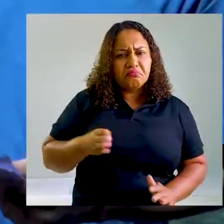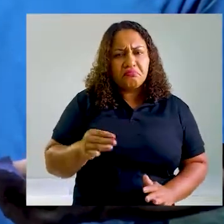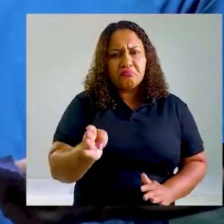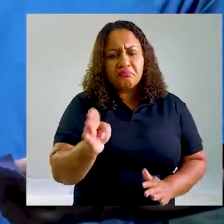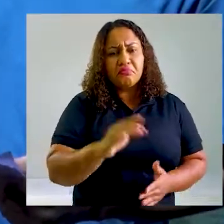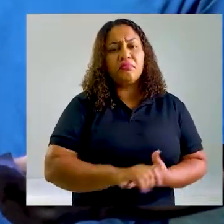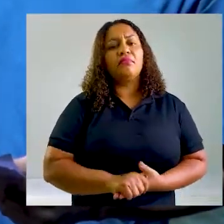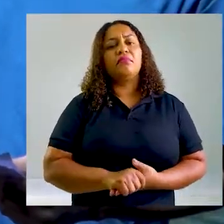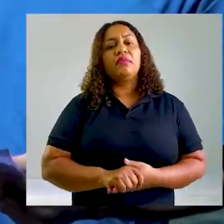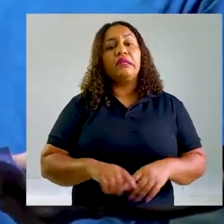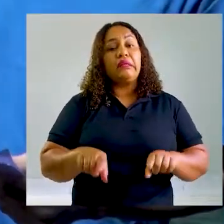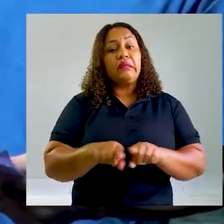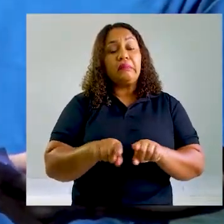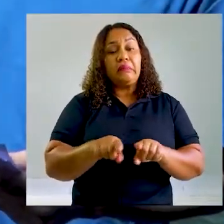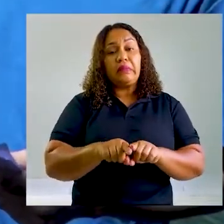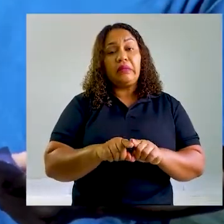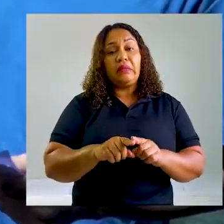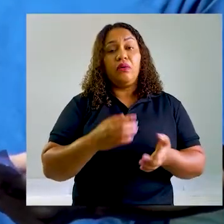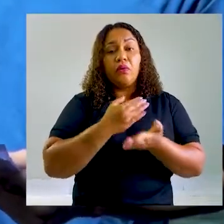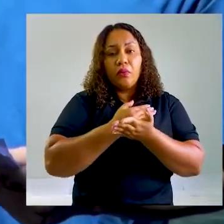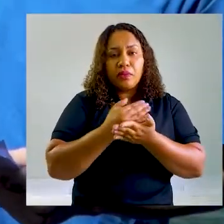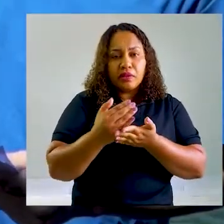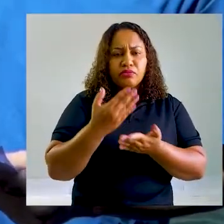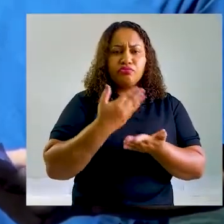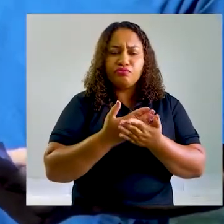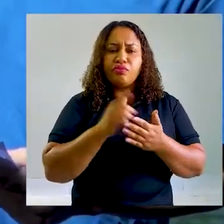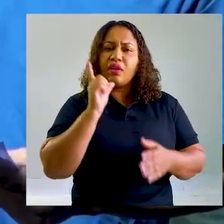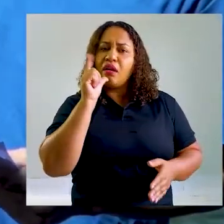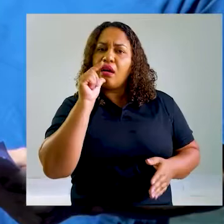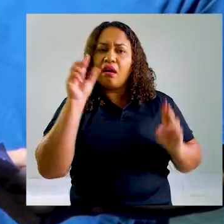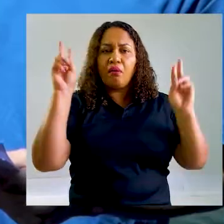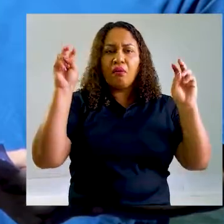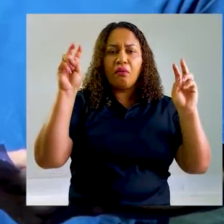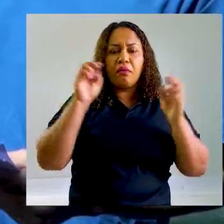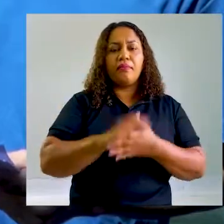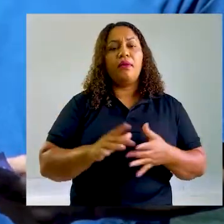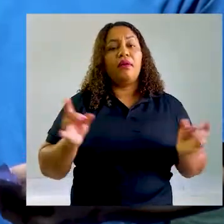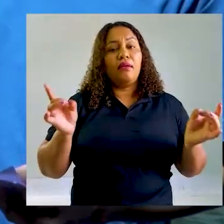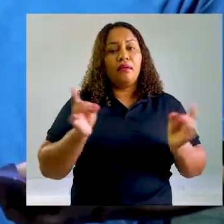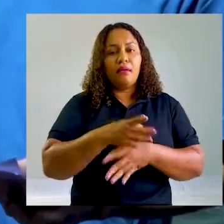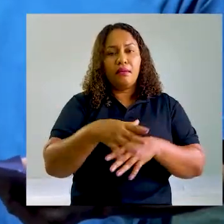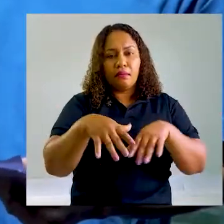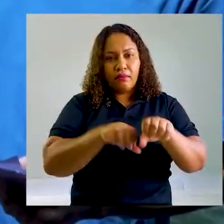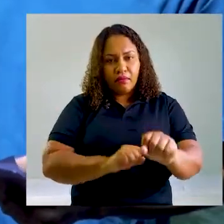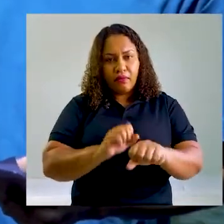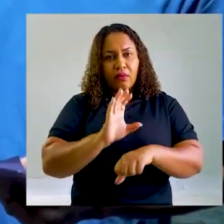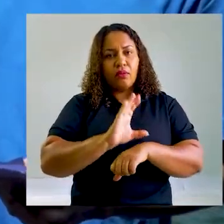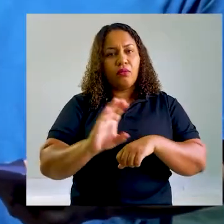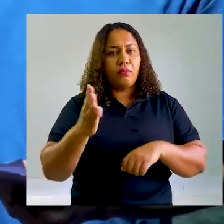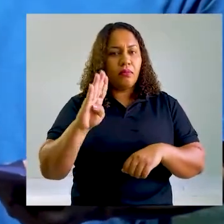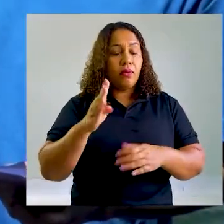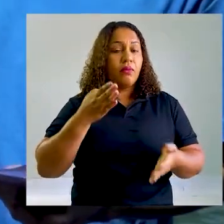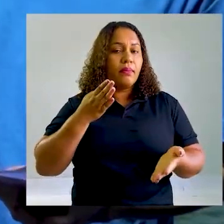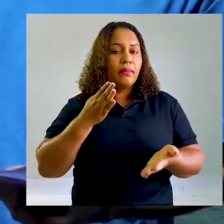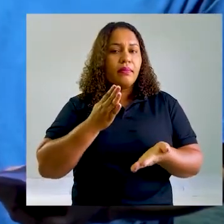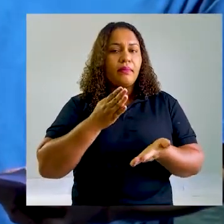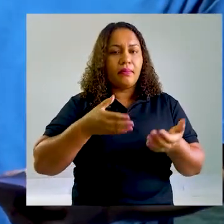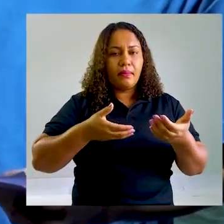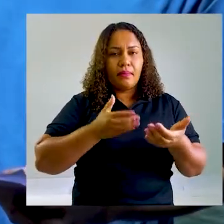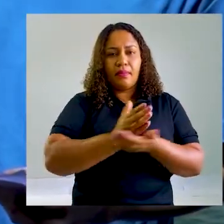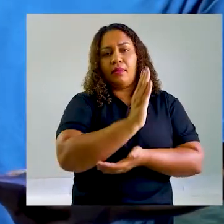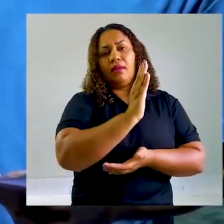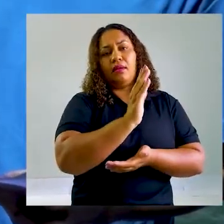E com isso a gente começou a lidar com água na região aqui. Terminei minha graduação e quando eu entrei na universidade como